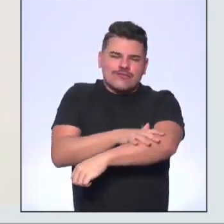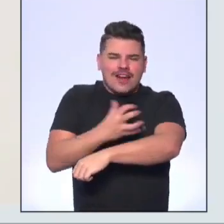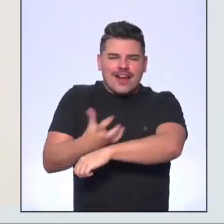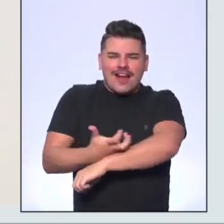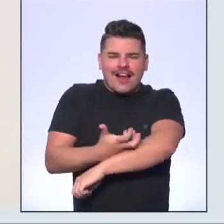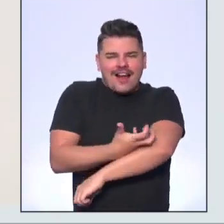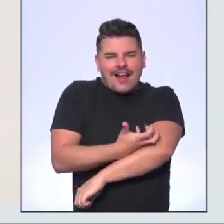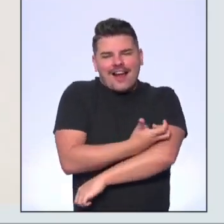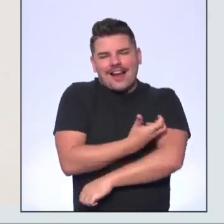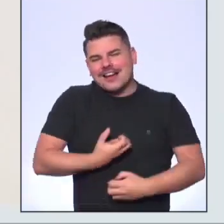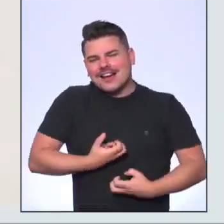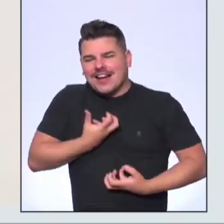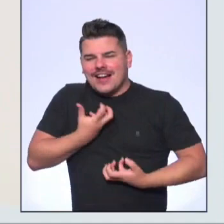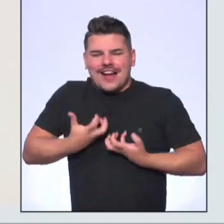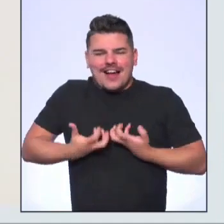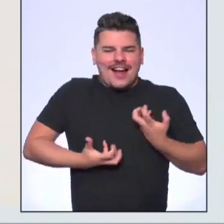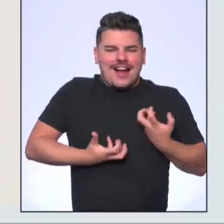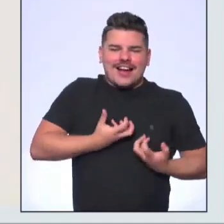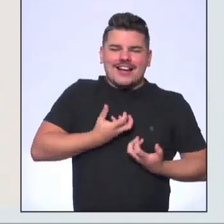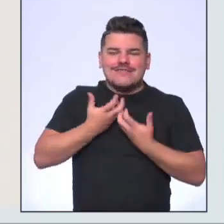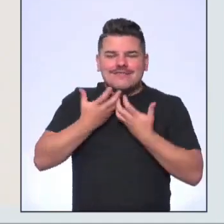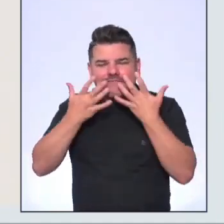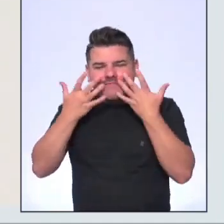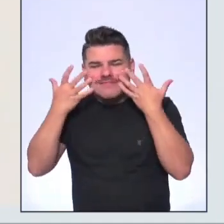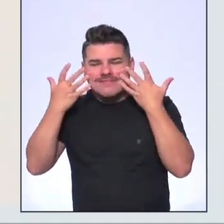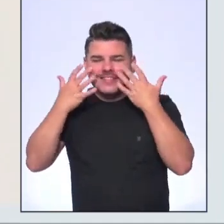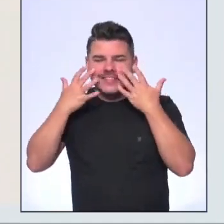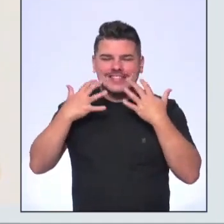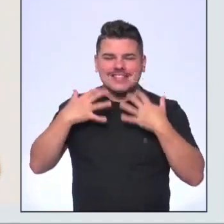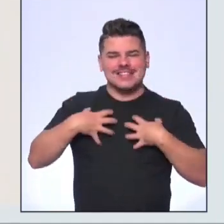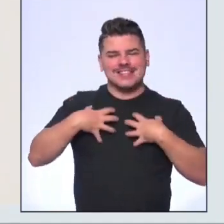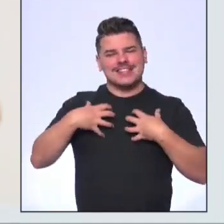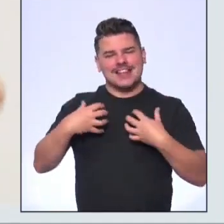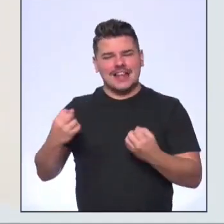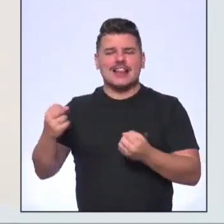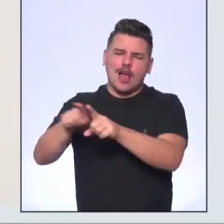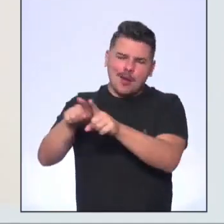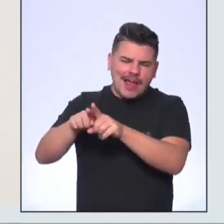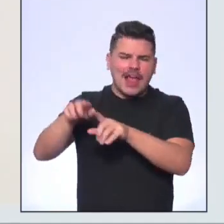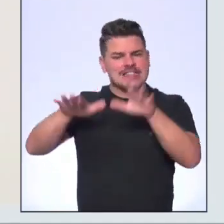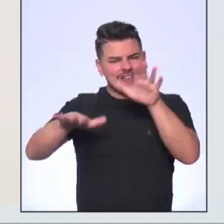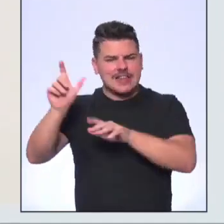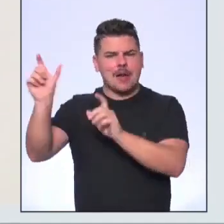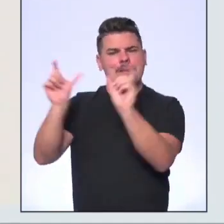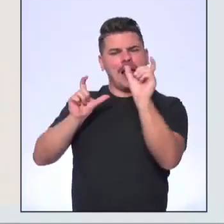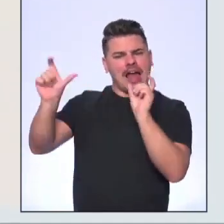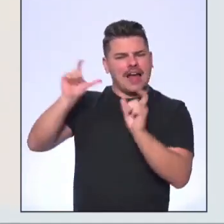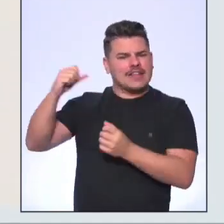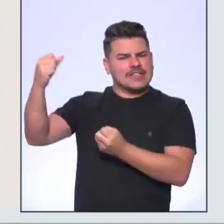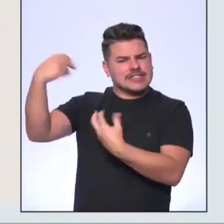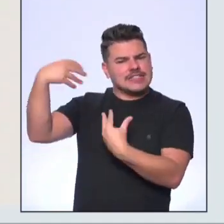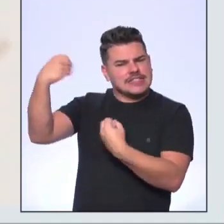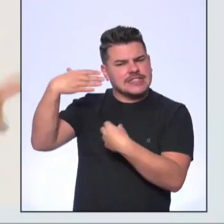provocar prazer. Claro que eles também trazem ensinamento, né? Que eles também trazem,